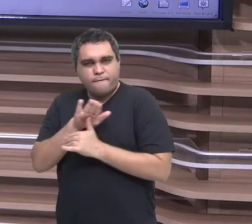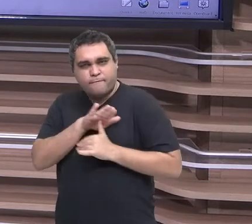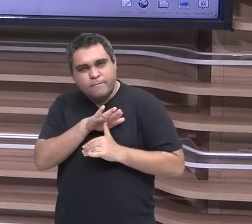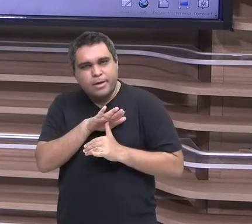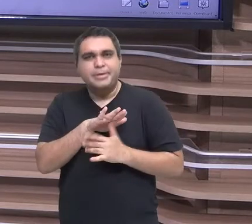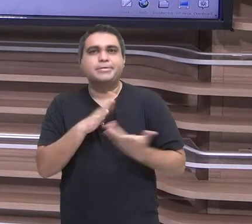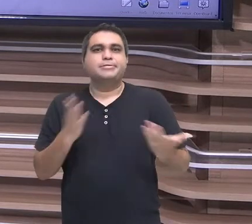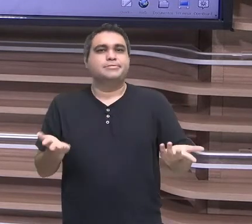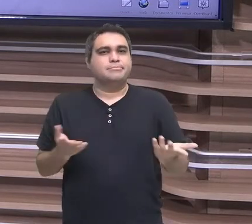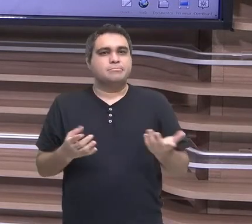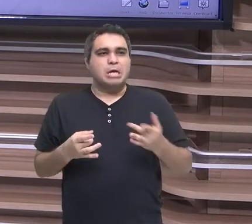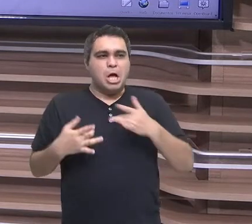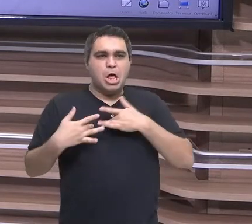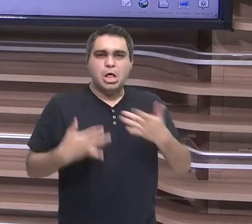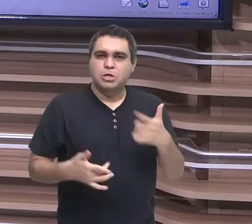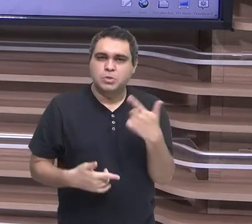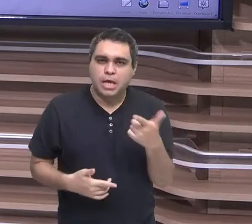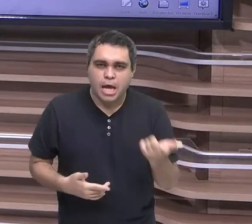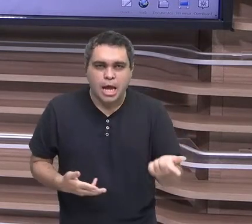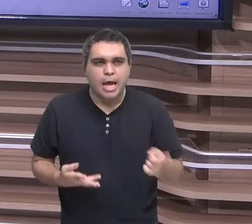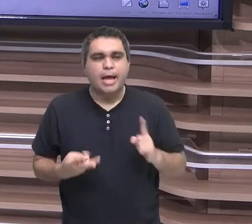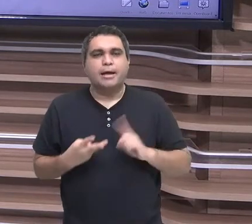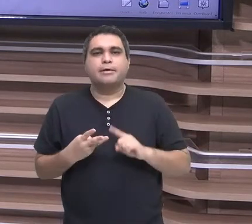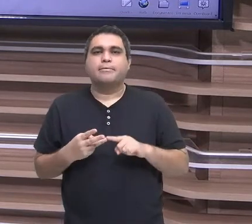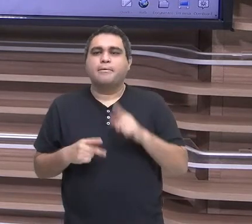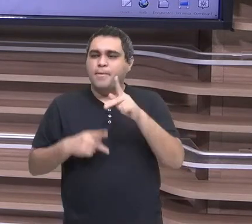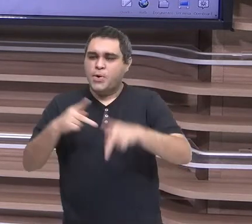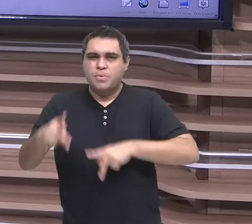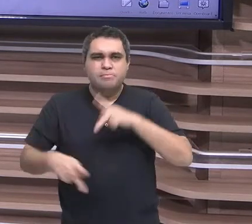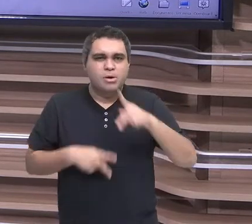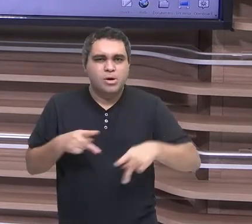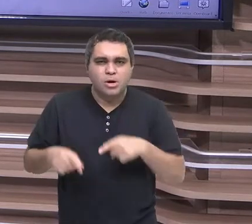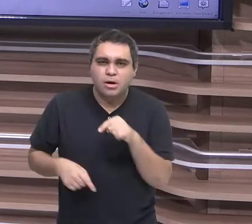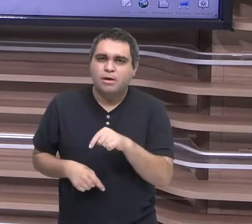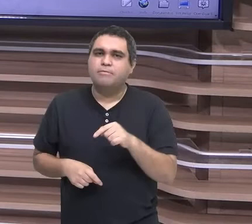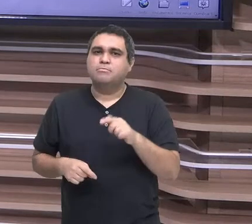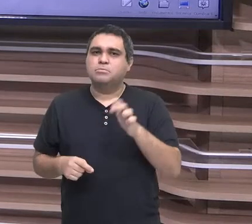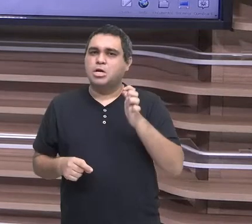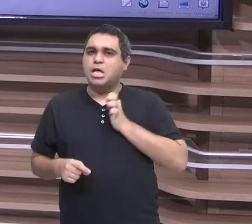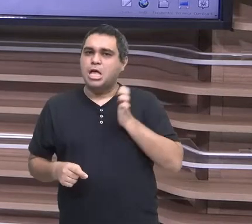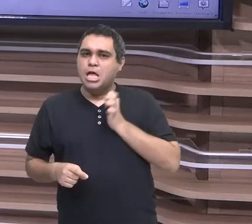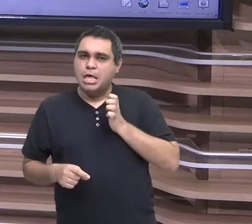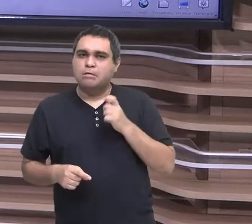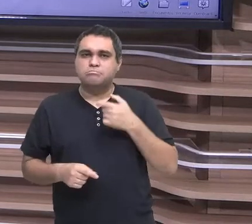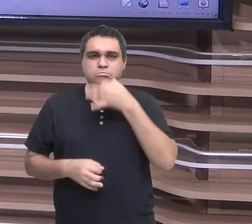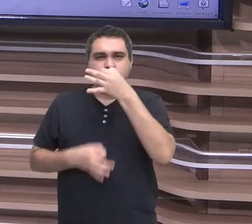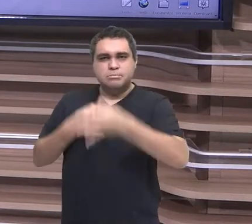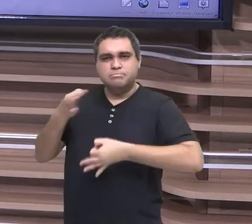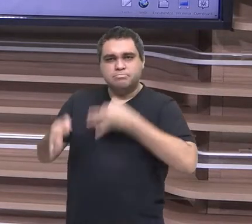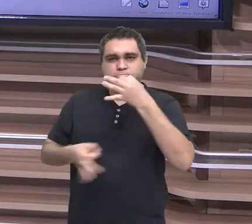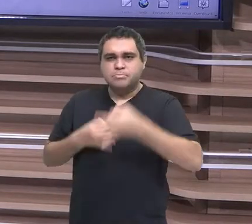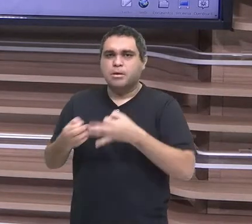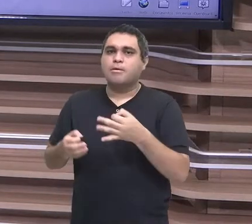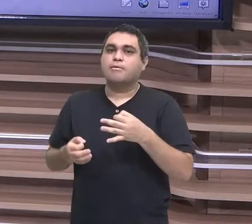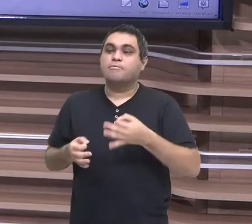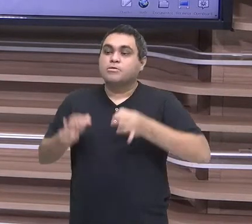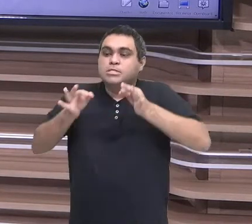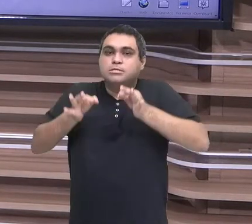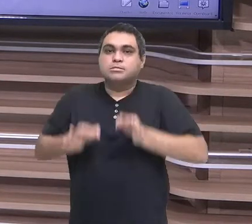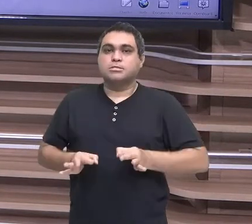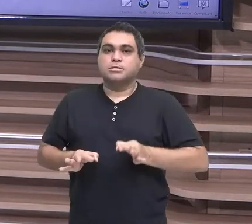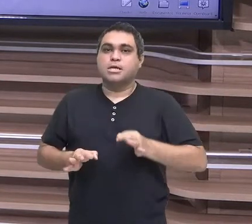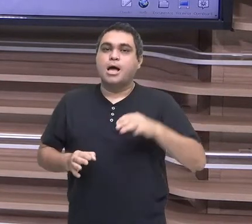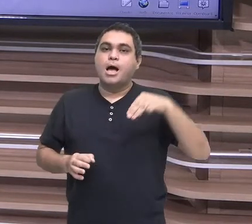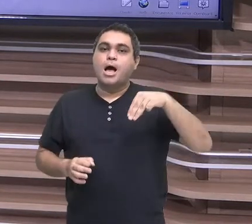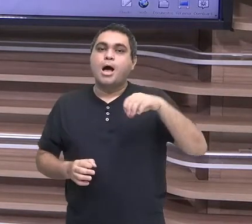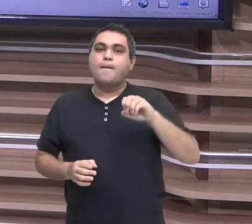desenfreado das pessoas, ele vai criticar o povo, ele vai criticar os nobres, sempre com essa questão da moral. Então, é uma característica